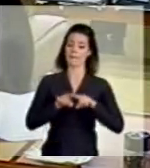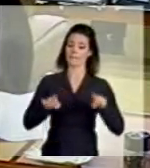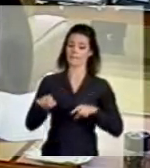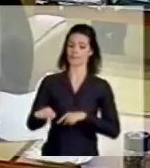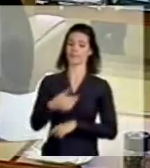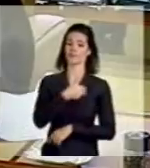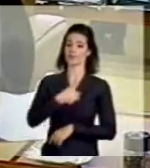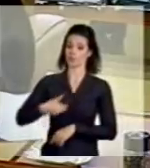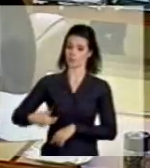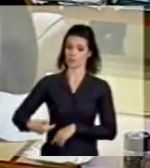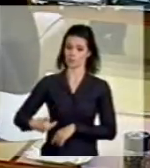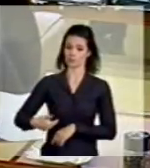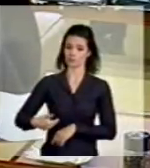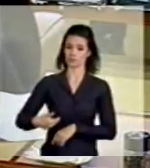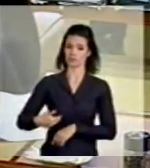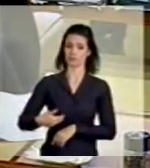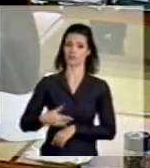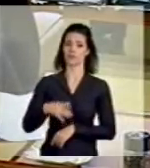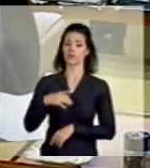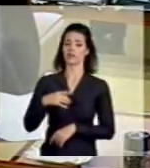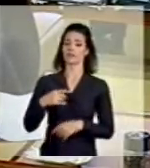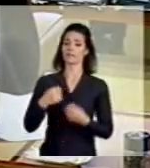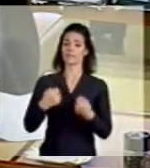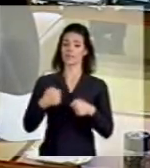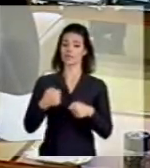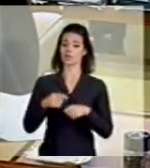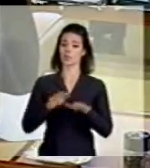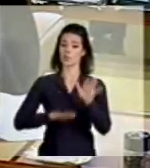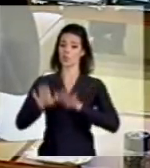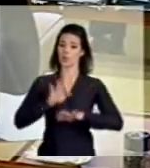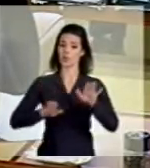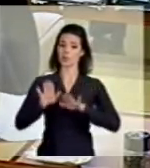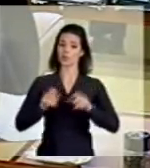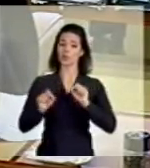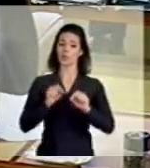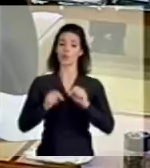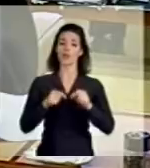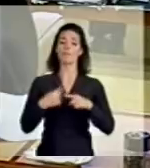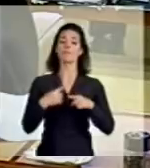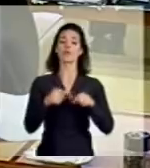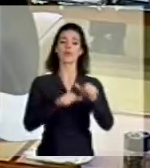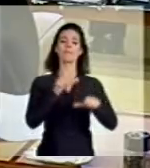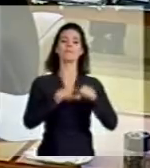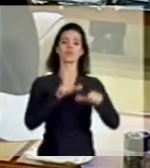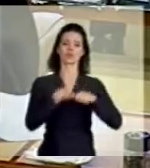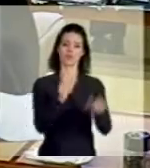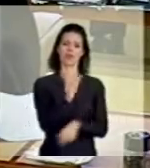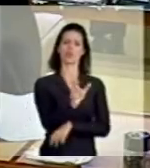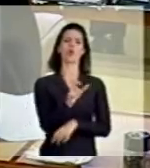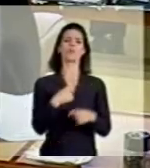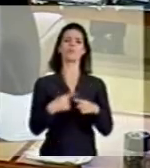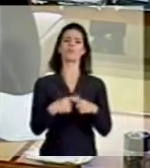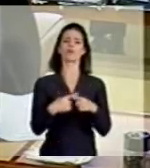teve o cuidado de resguardar o sigilo acerca do motivo da alteração de gênero, de vedar o uso do